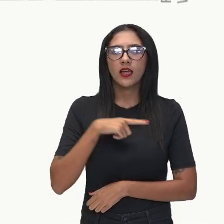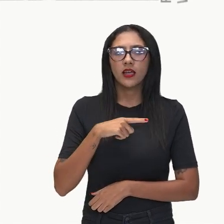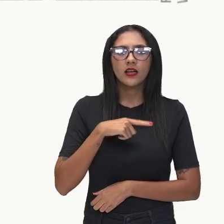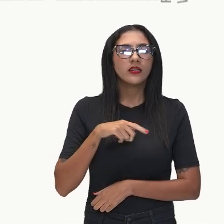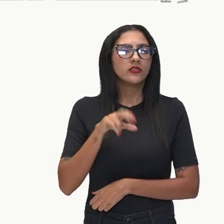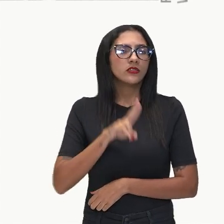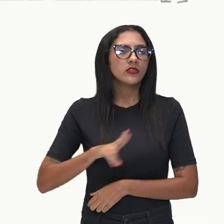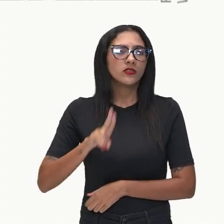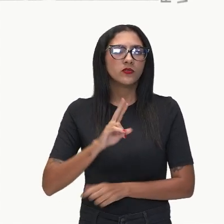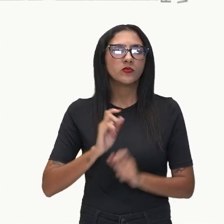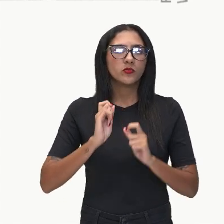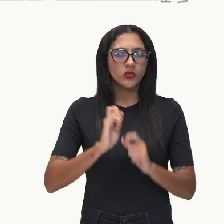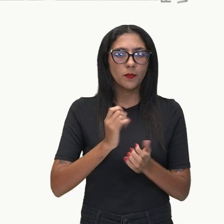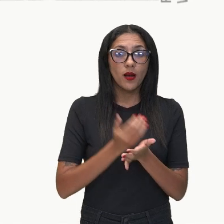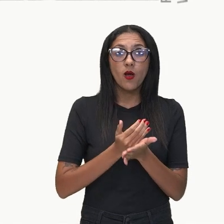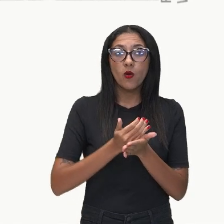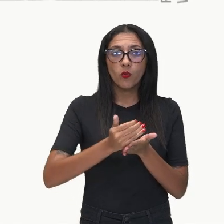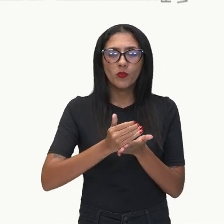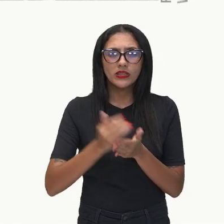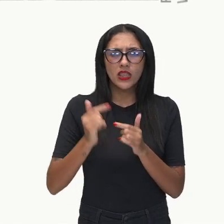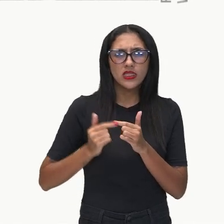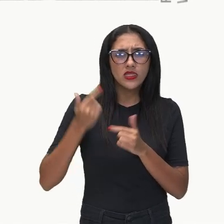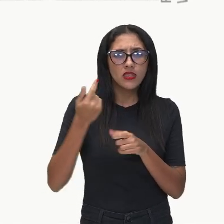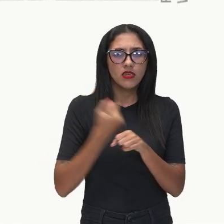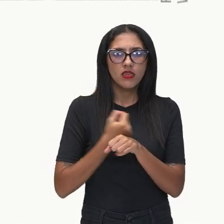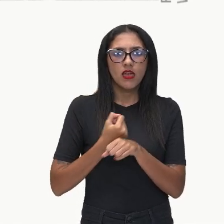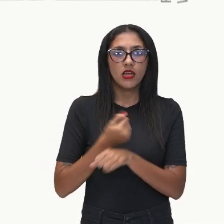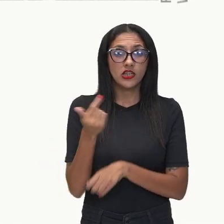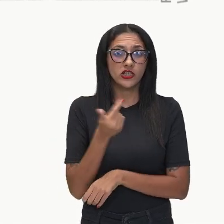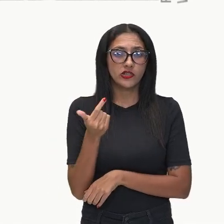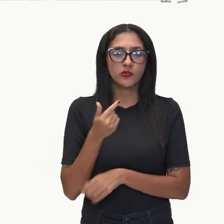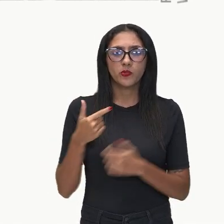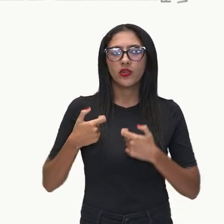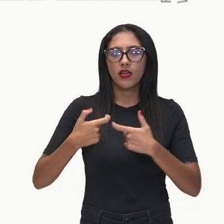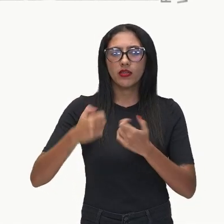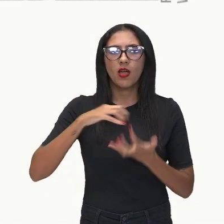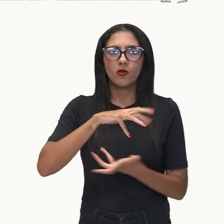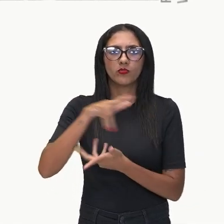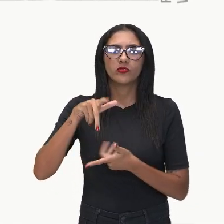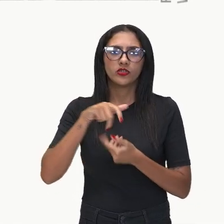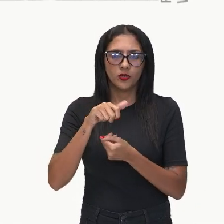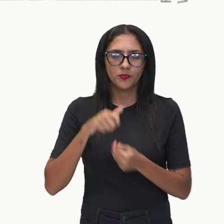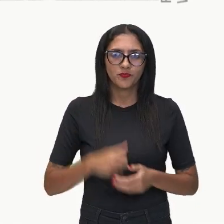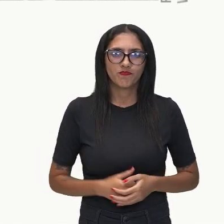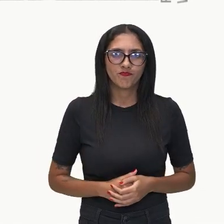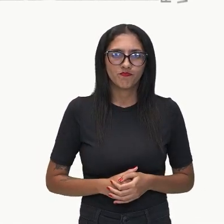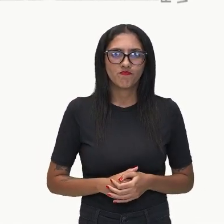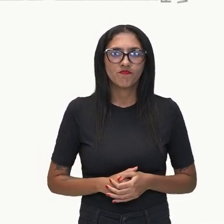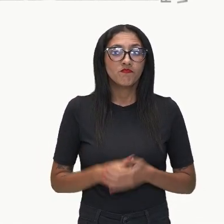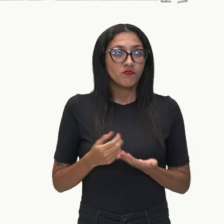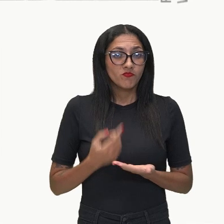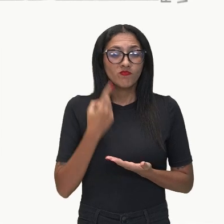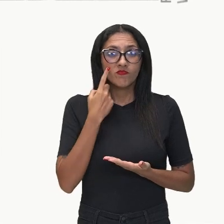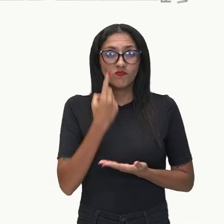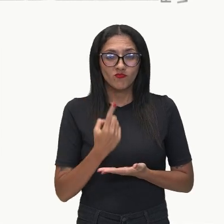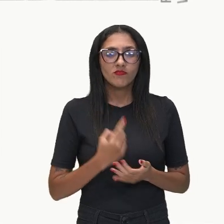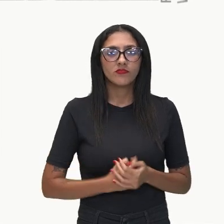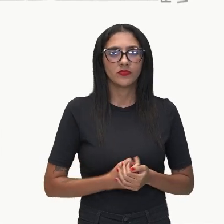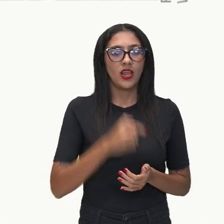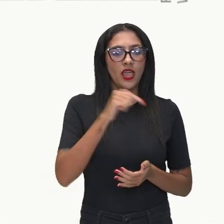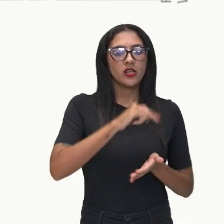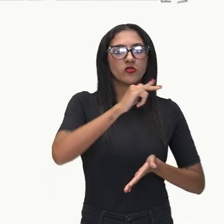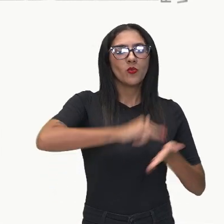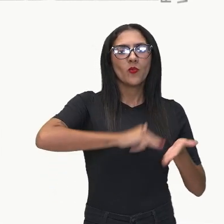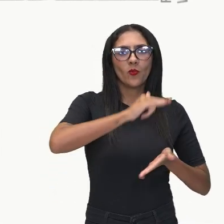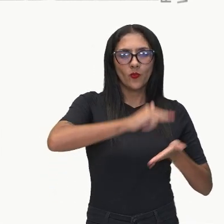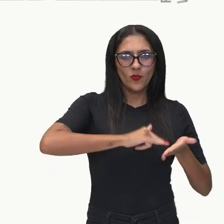de deflagração da Segunda Guerra Mundial. Então veja só, o Tratado de Versalhes, que foi assinado lá, como nós vimos, e entrou em